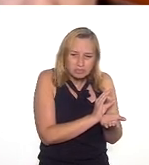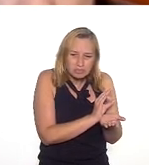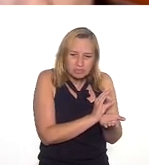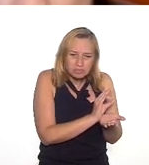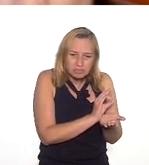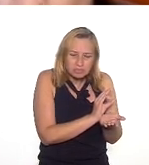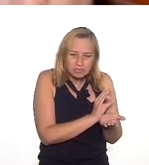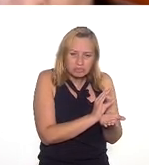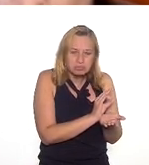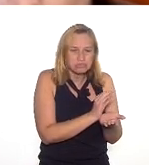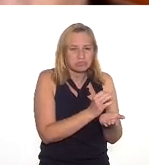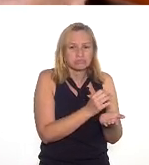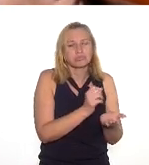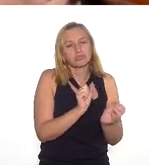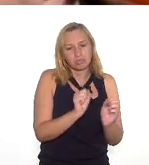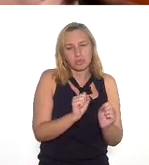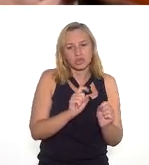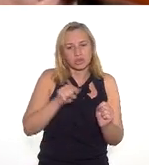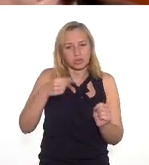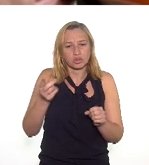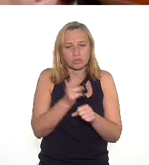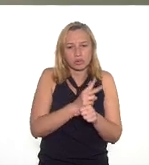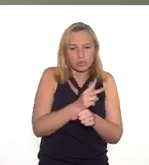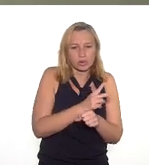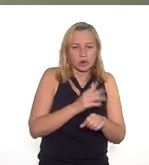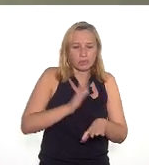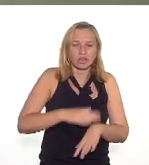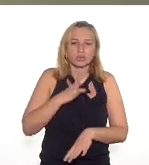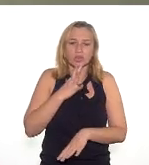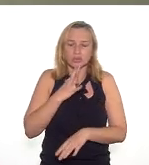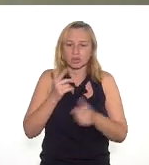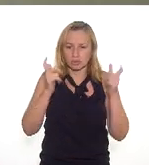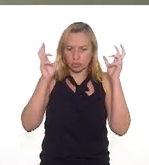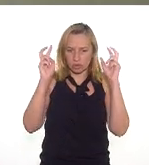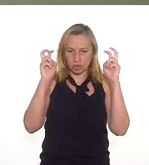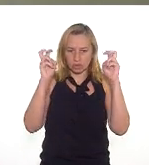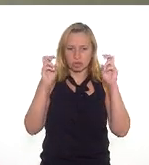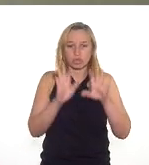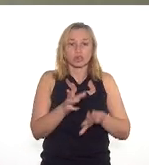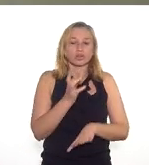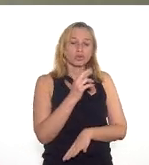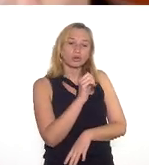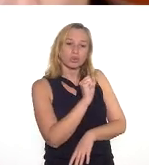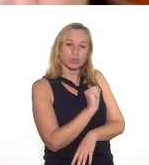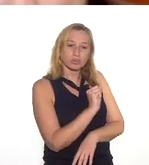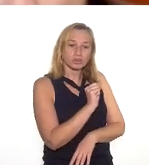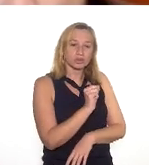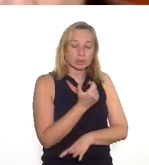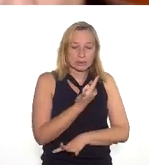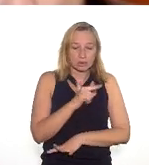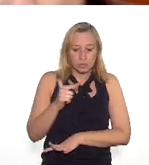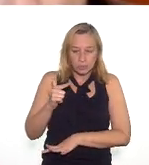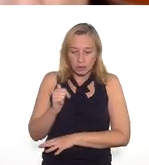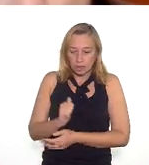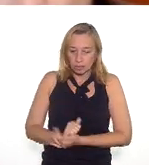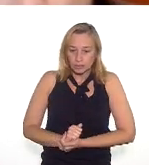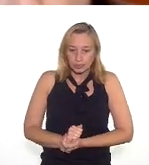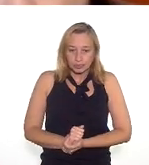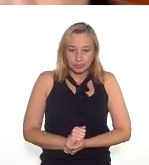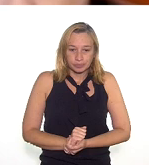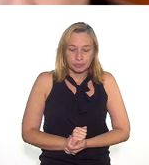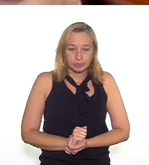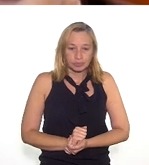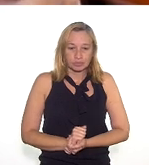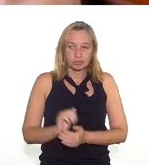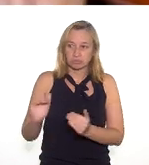mais conhecimento sobre isso. Doutor Rubens, por favor. Não, olha, nós não temos, Vossa